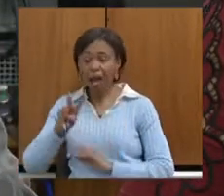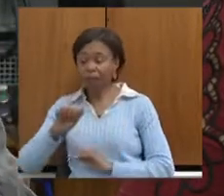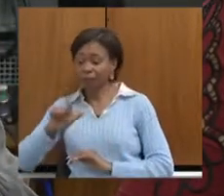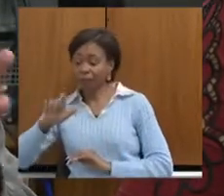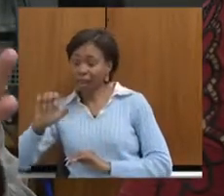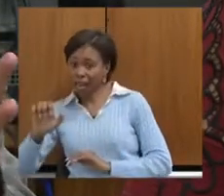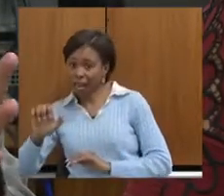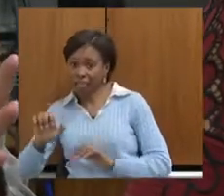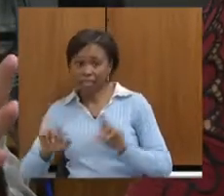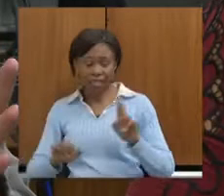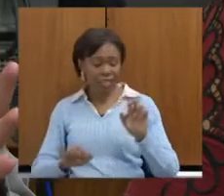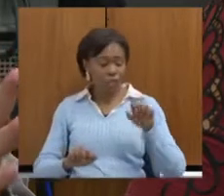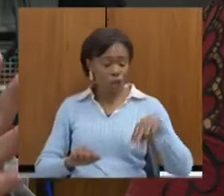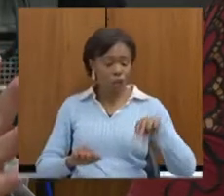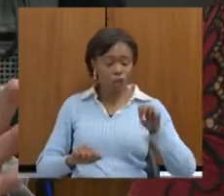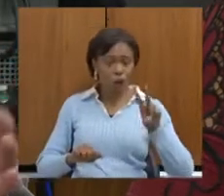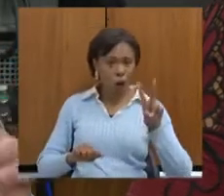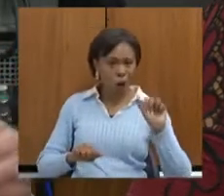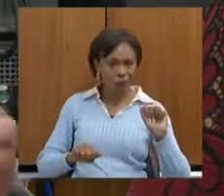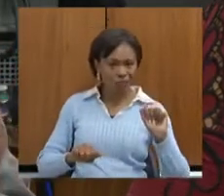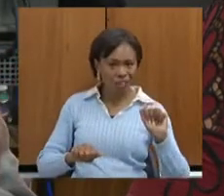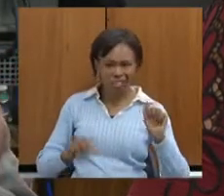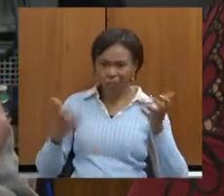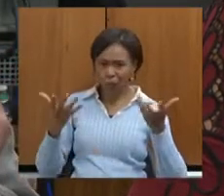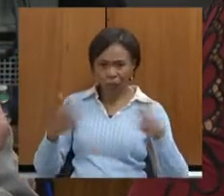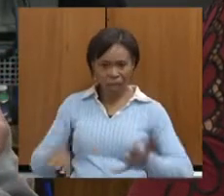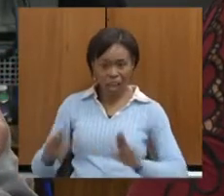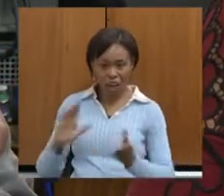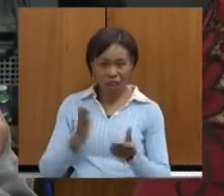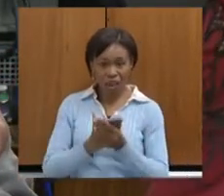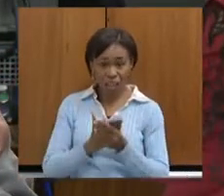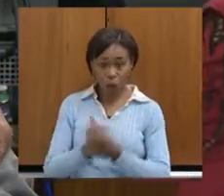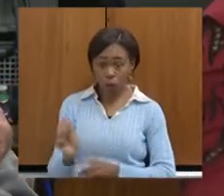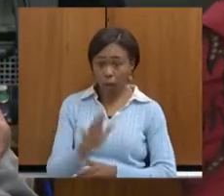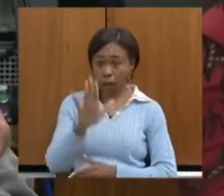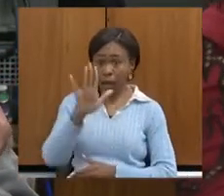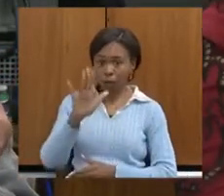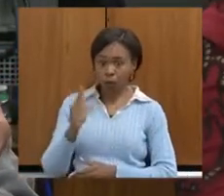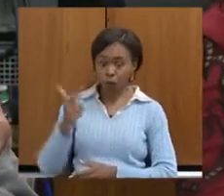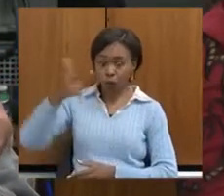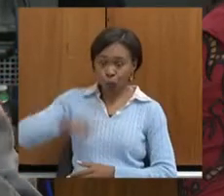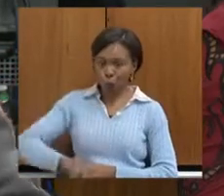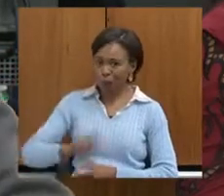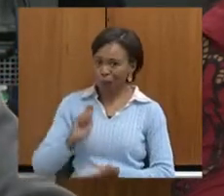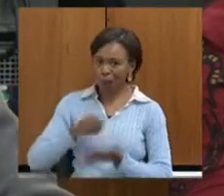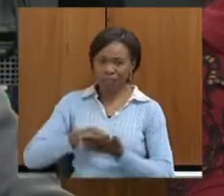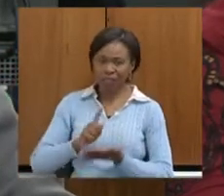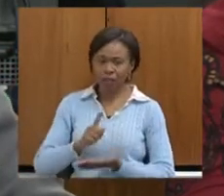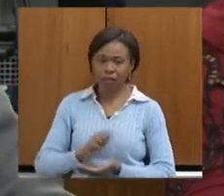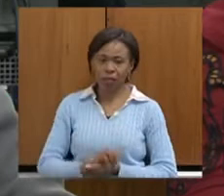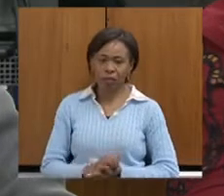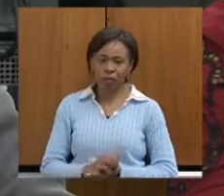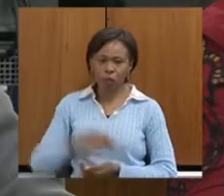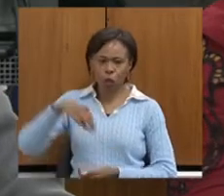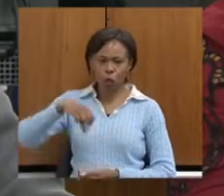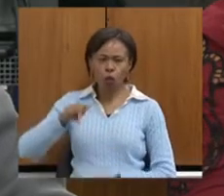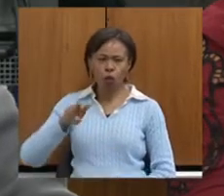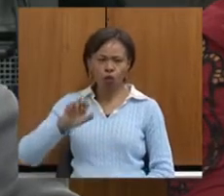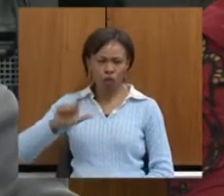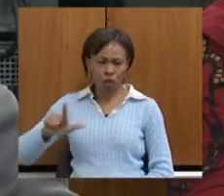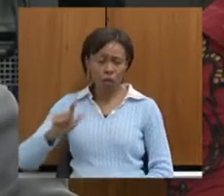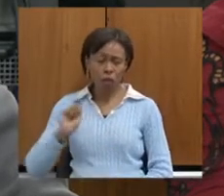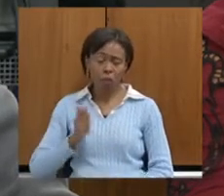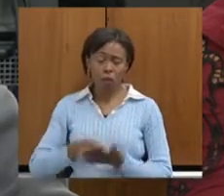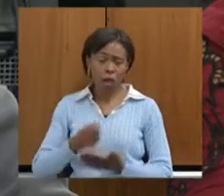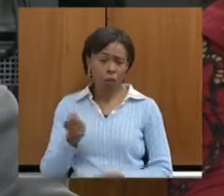ter criado um processo caro que vai quebrar as outras firmas né novel paga muito agora o presidente ruim tá saindo gente